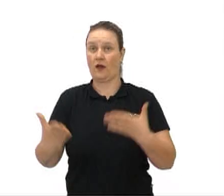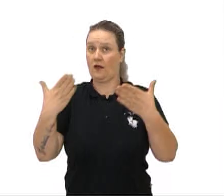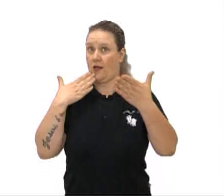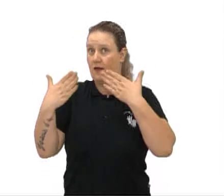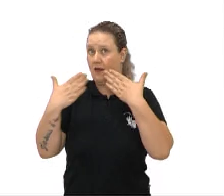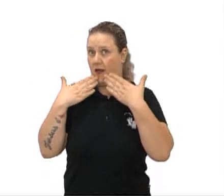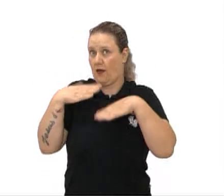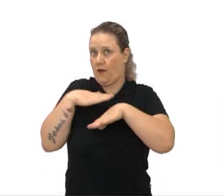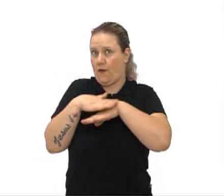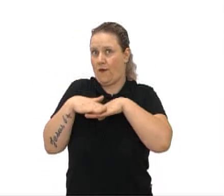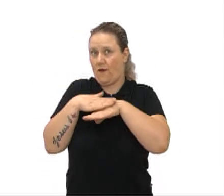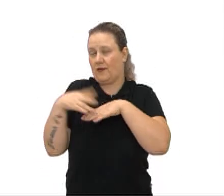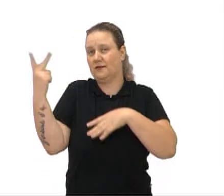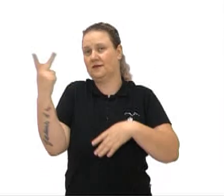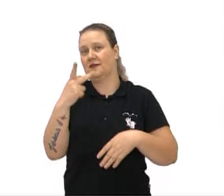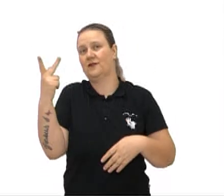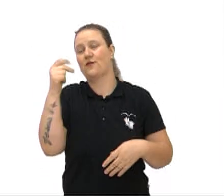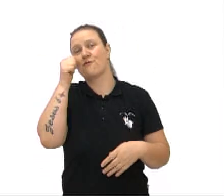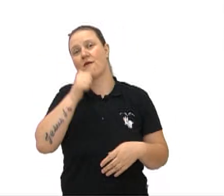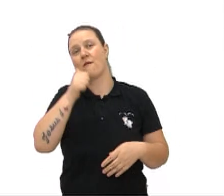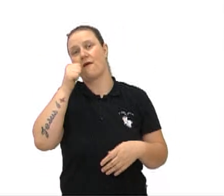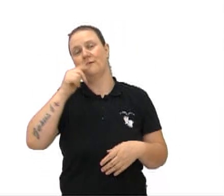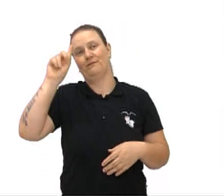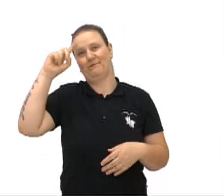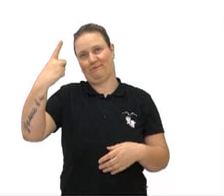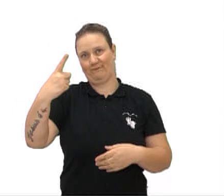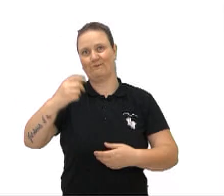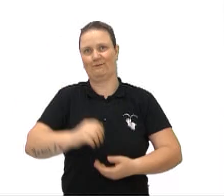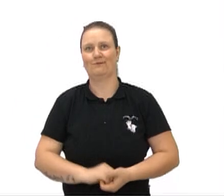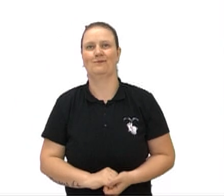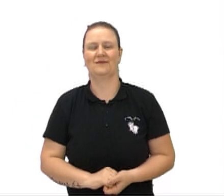diálogo, né, das duas meninas durante o dia ali.